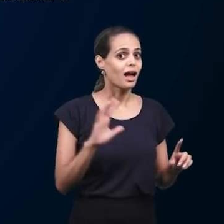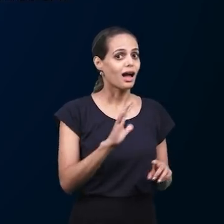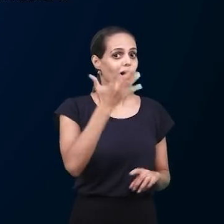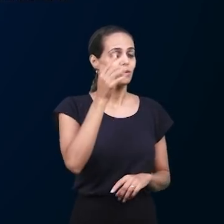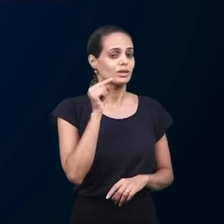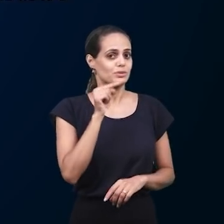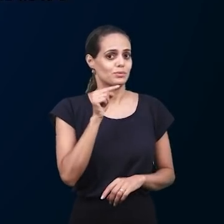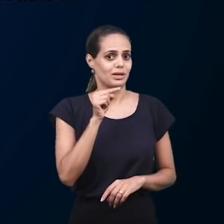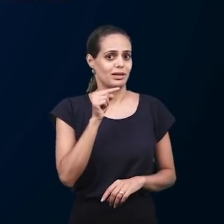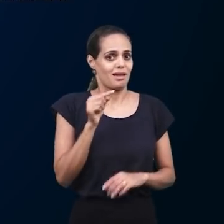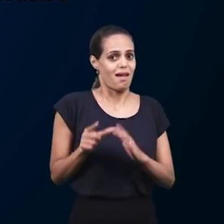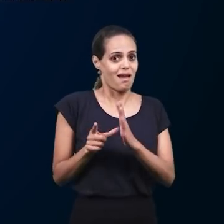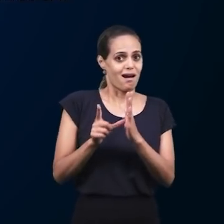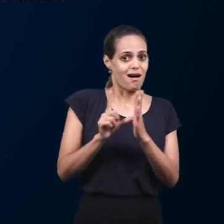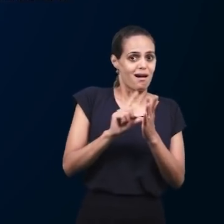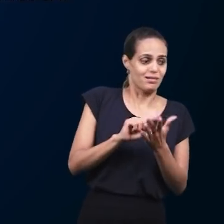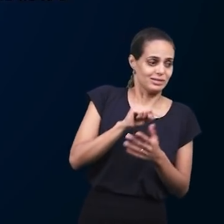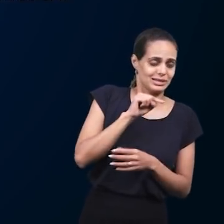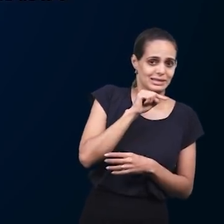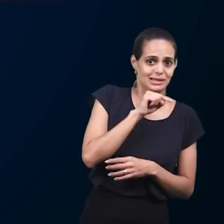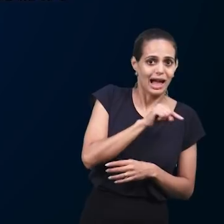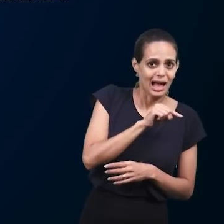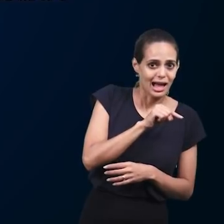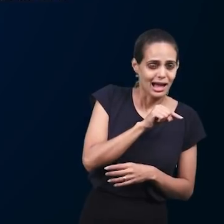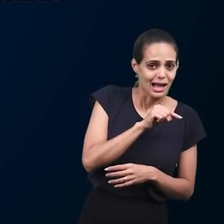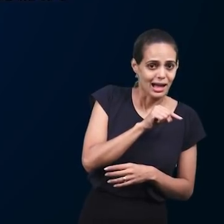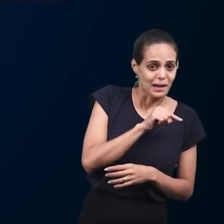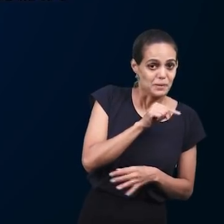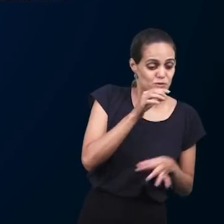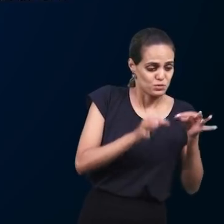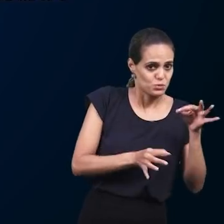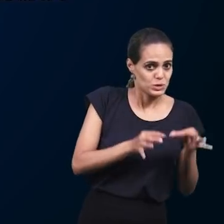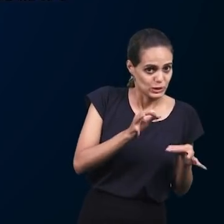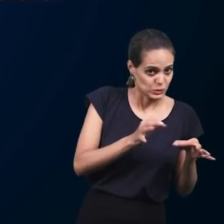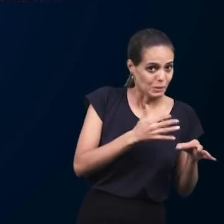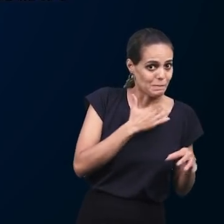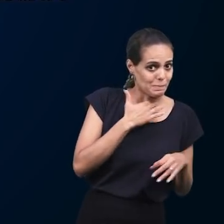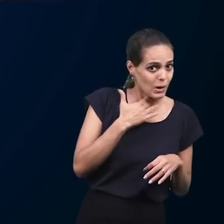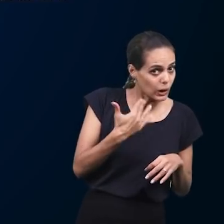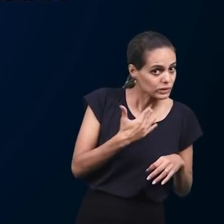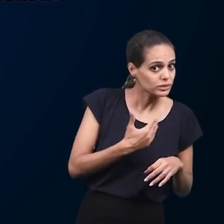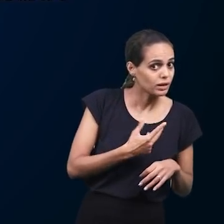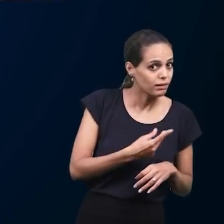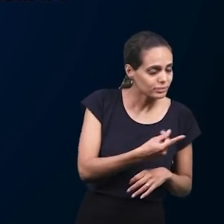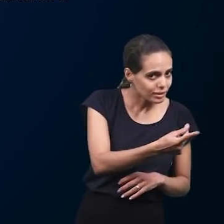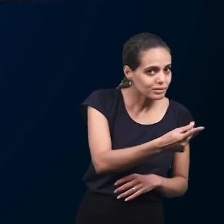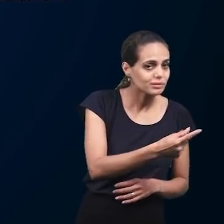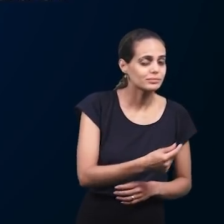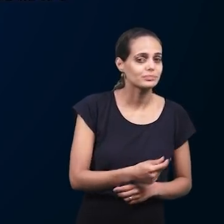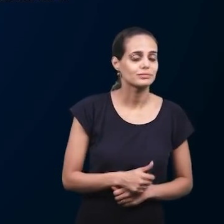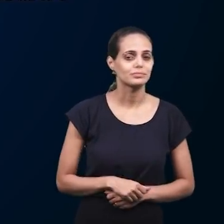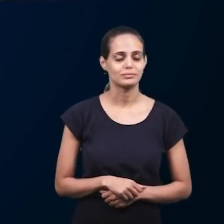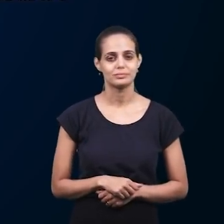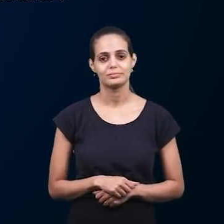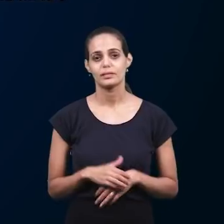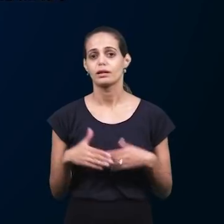a condenação anterior da qual eu já havia sido livre. Portanto, sim, o homem